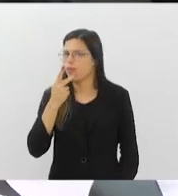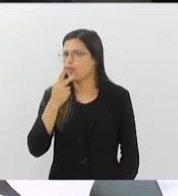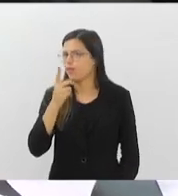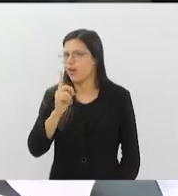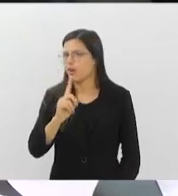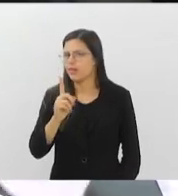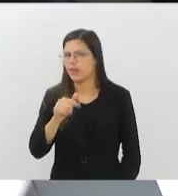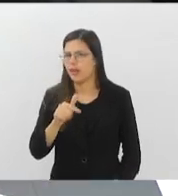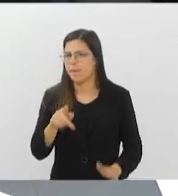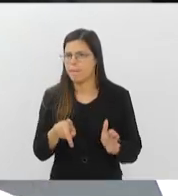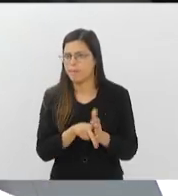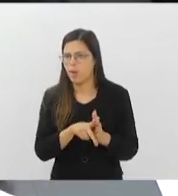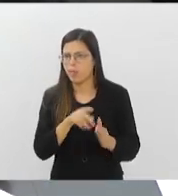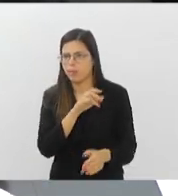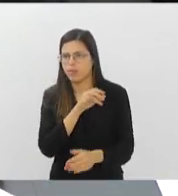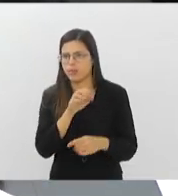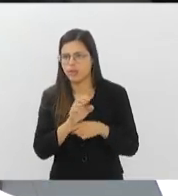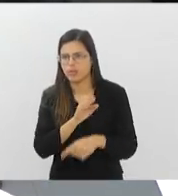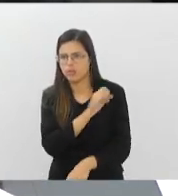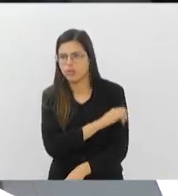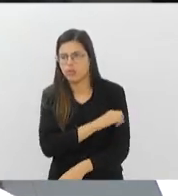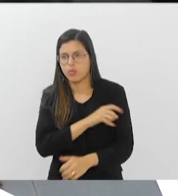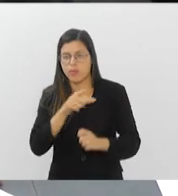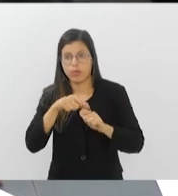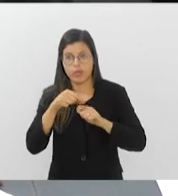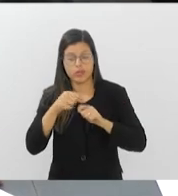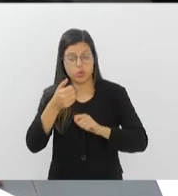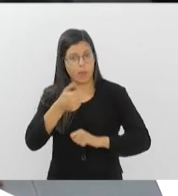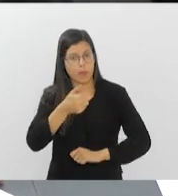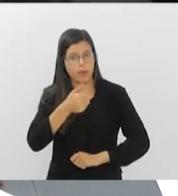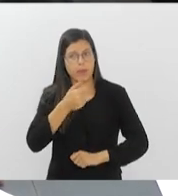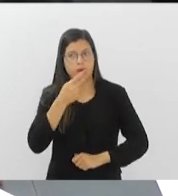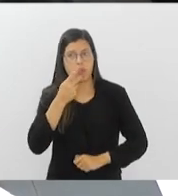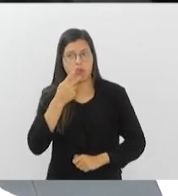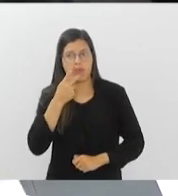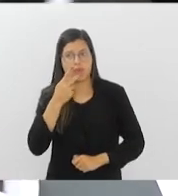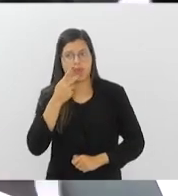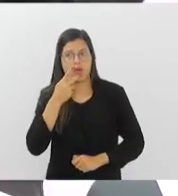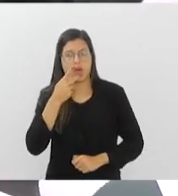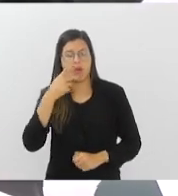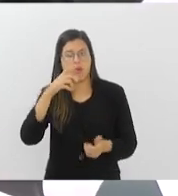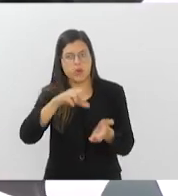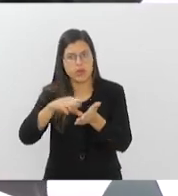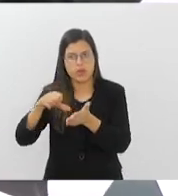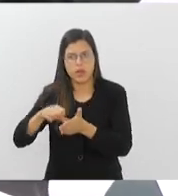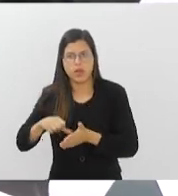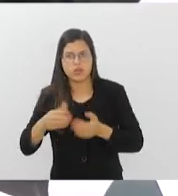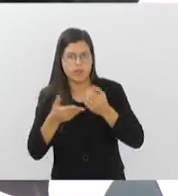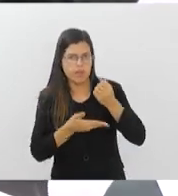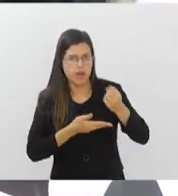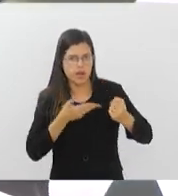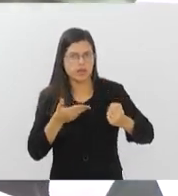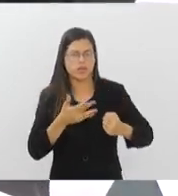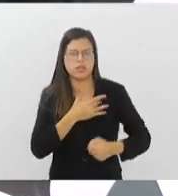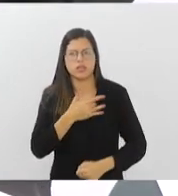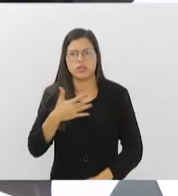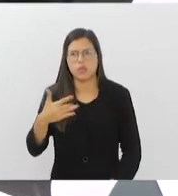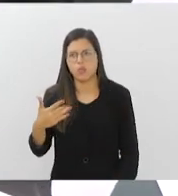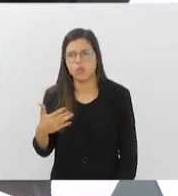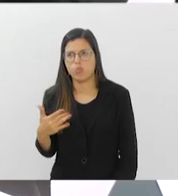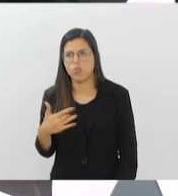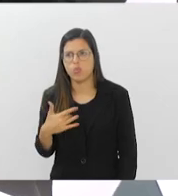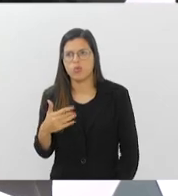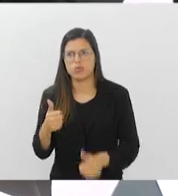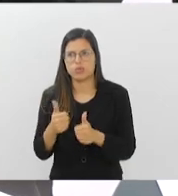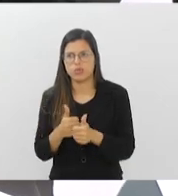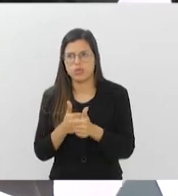no seu artigo 1º, ele diz, as unidades básicas de saúde, deverão